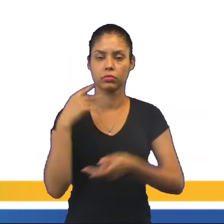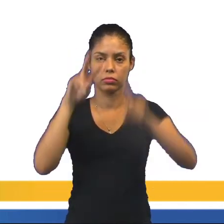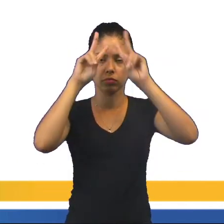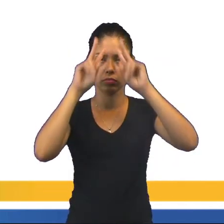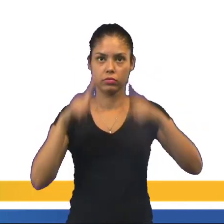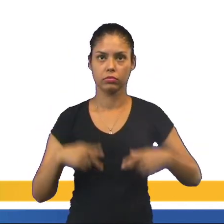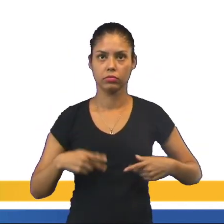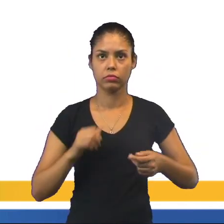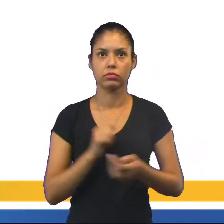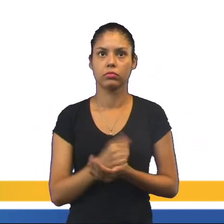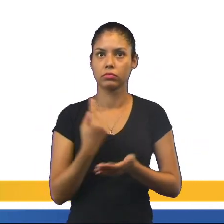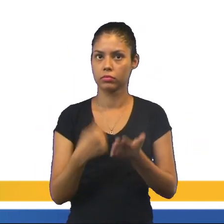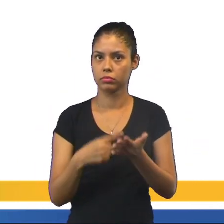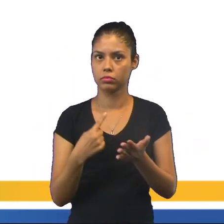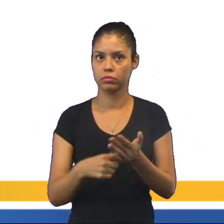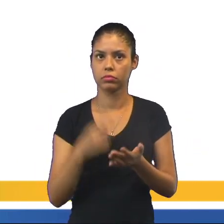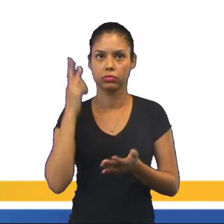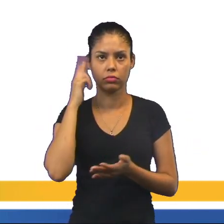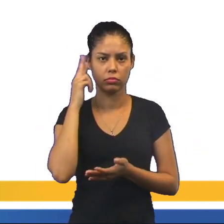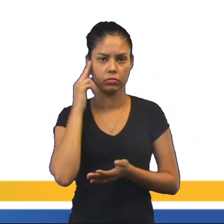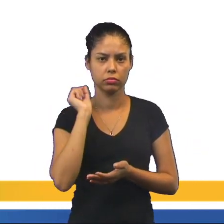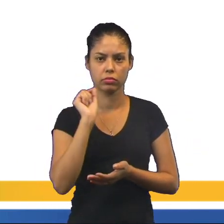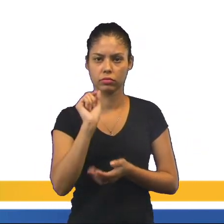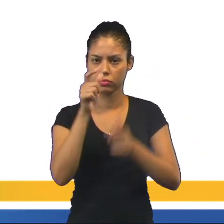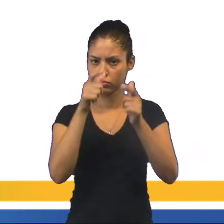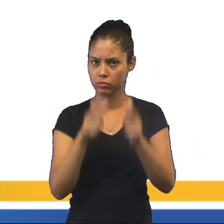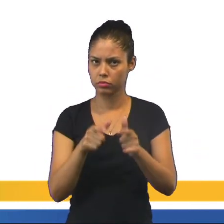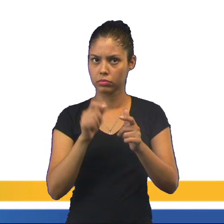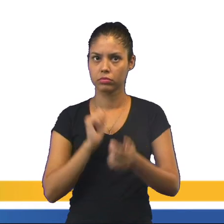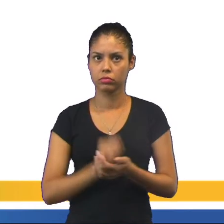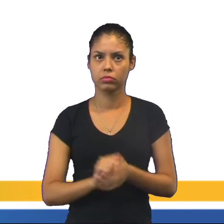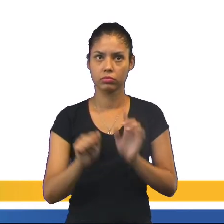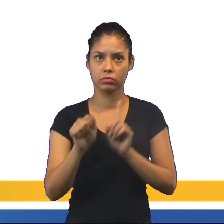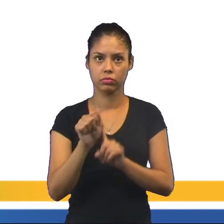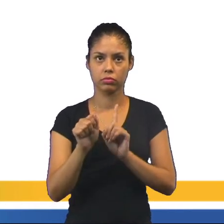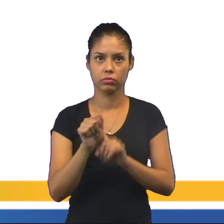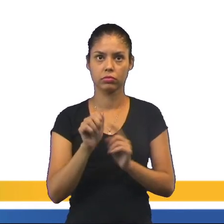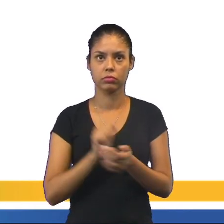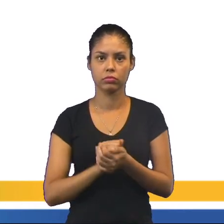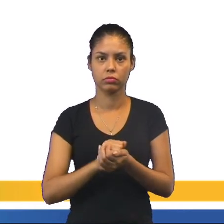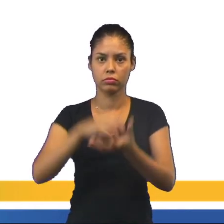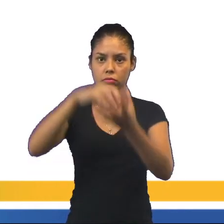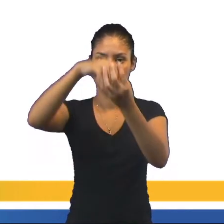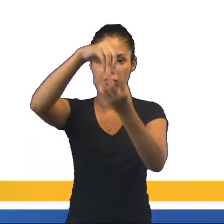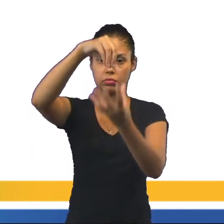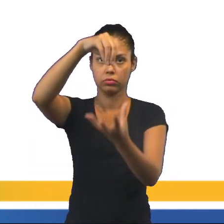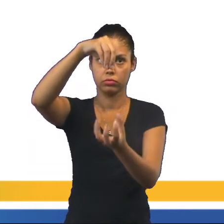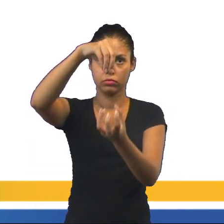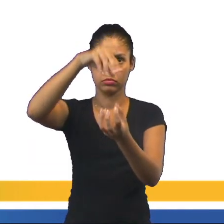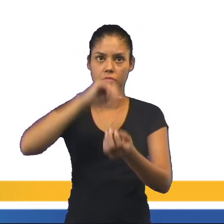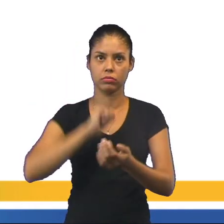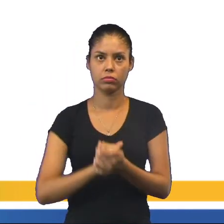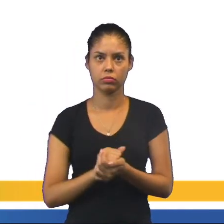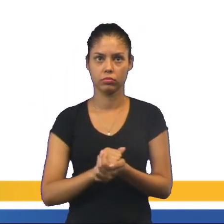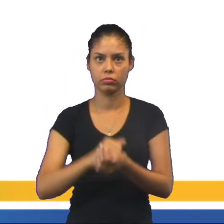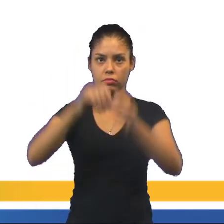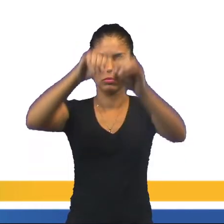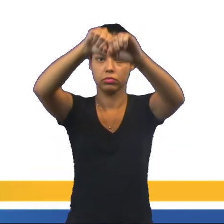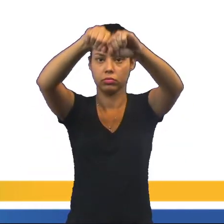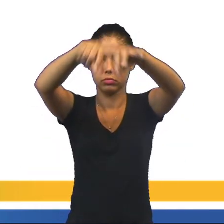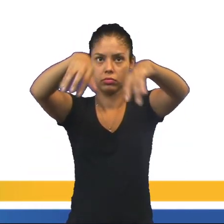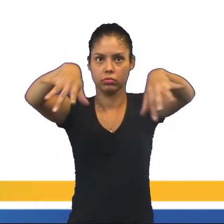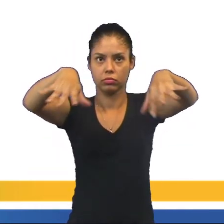gasosas no pulmão humano, em condições normais, ocorrem aonde? Letra A, nos alvéolos, letra B, nos